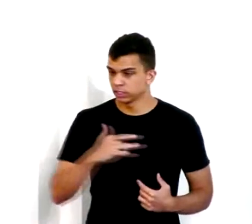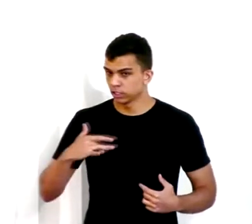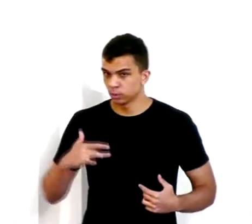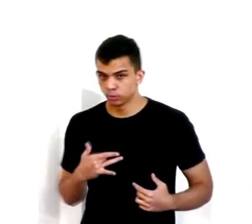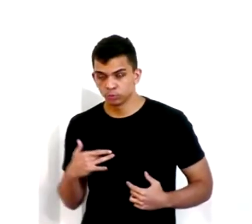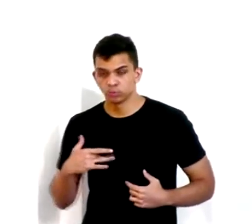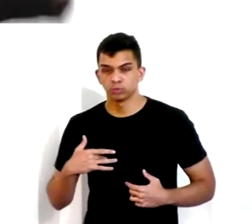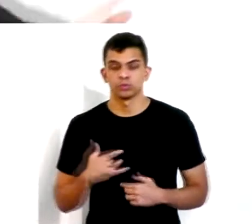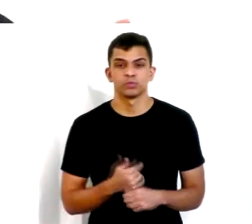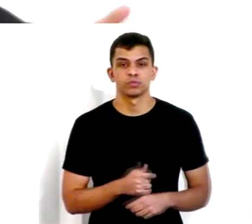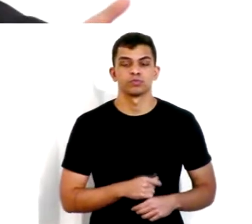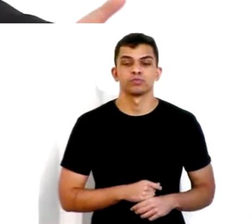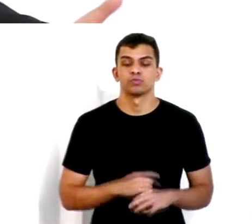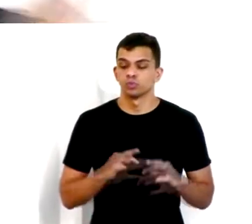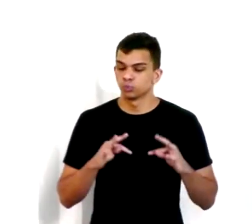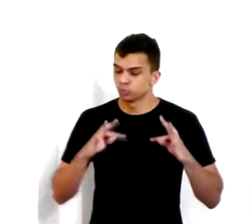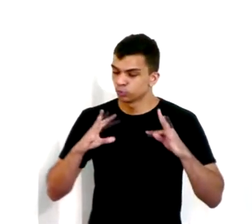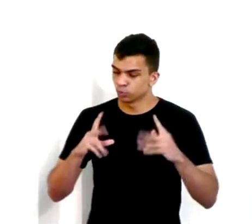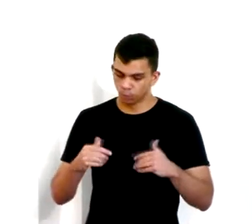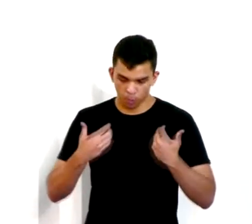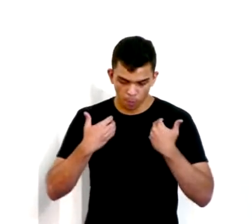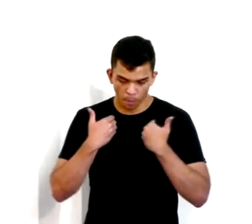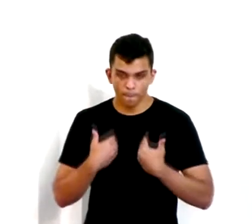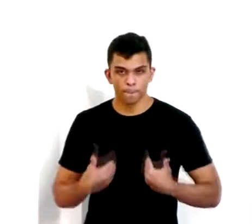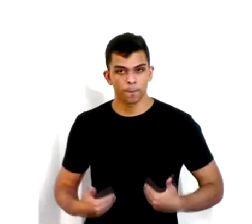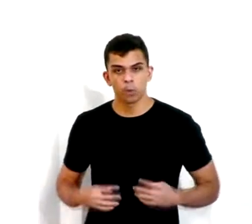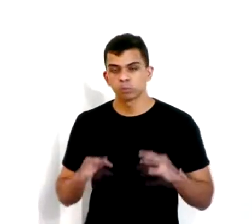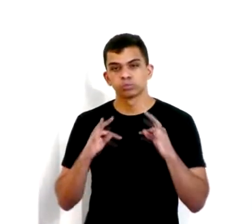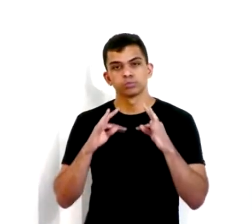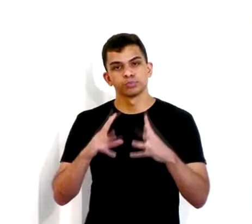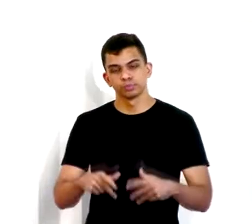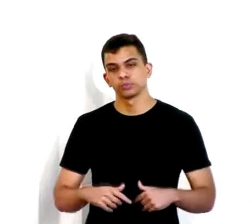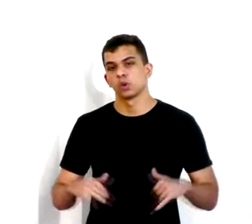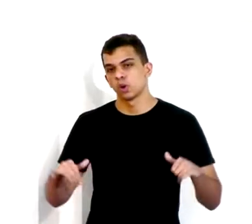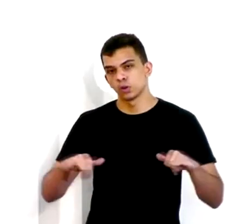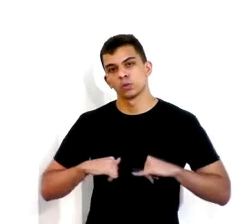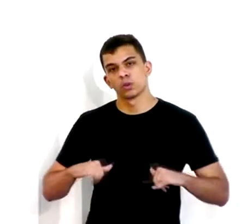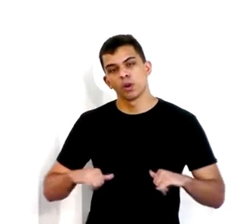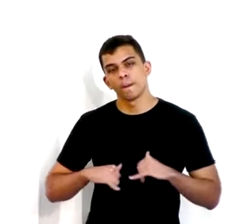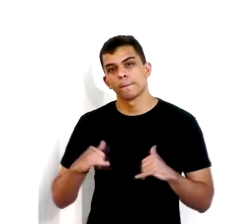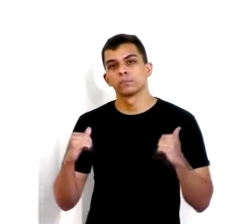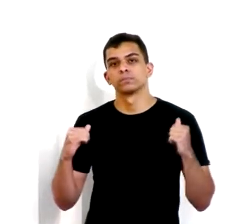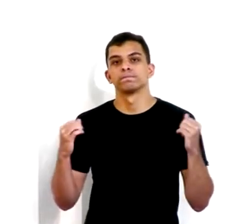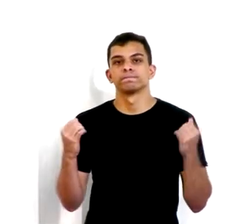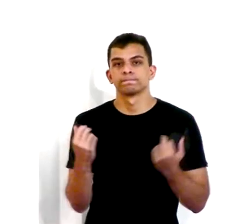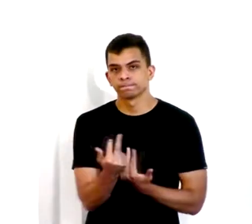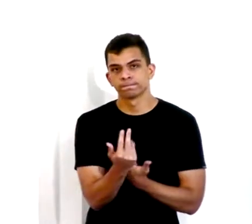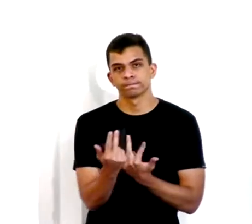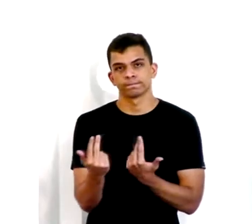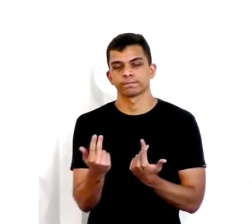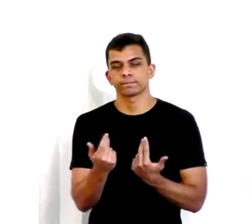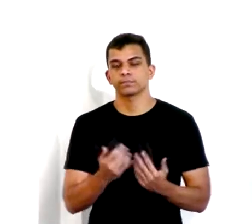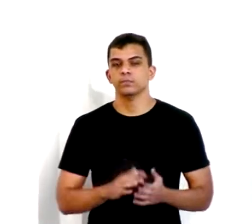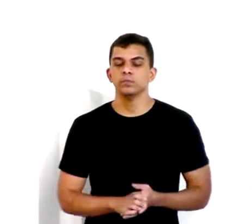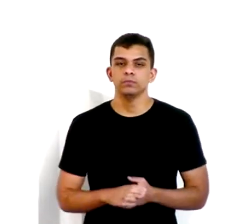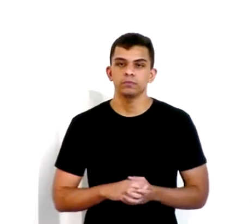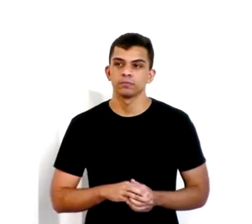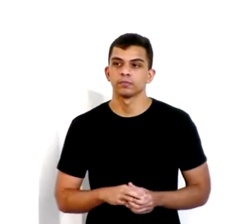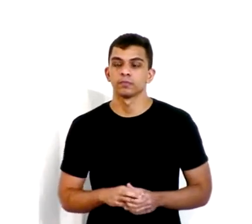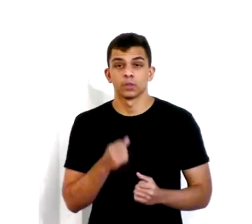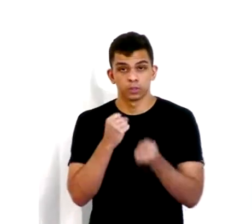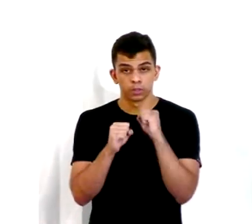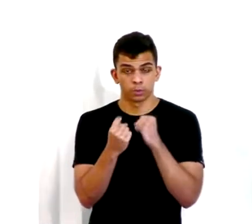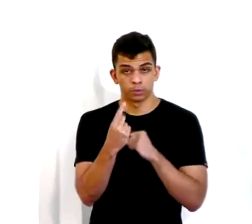nossos ossos, o nosso corpo. Nós lemos no Salmo 32, enquanto eu calei os meus